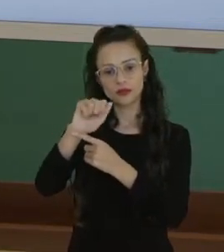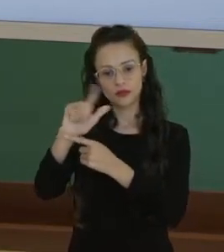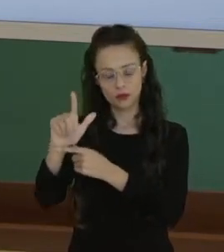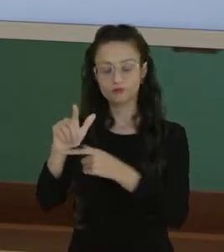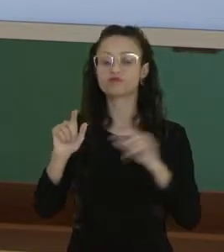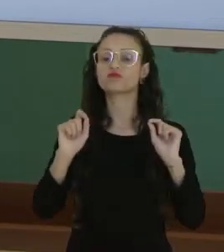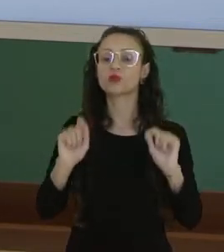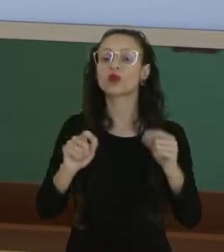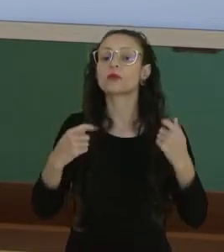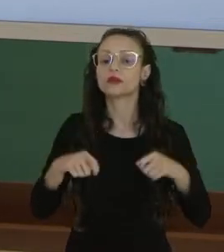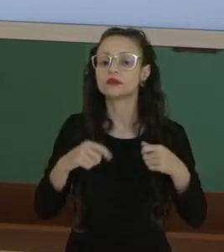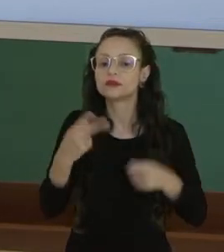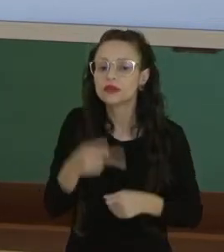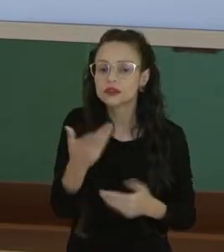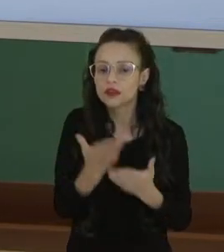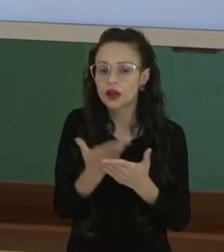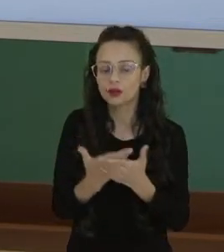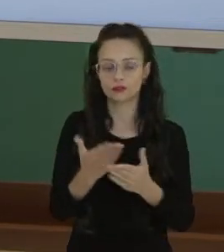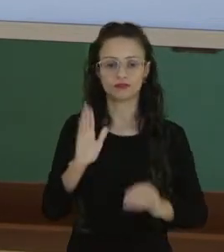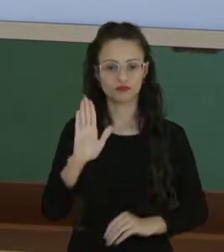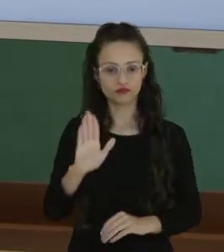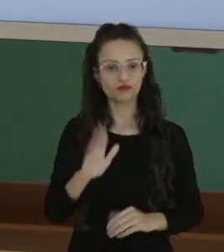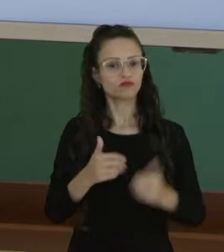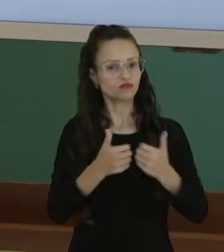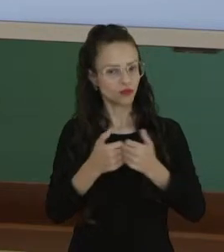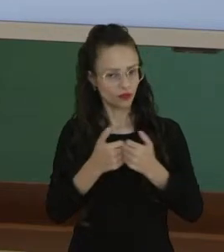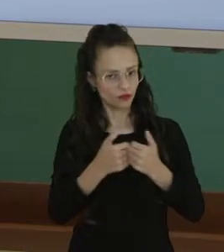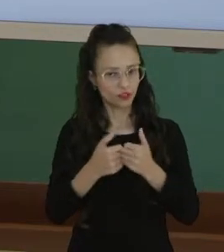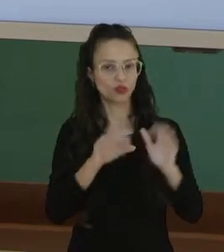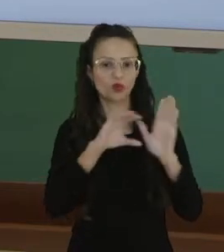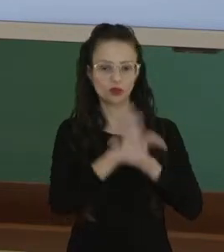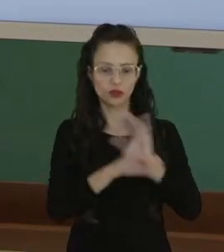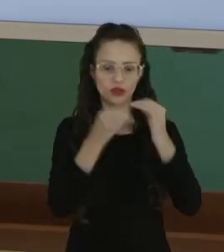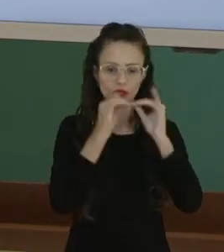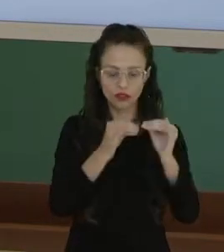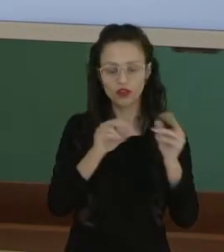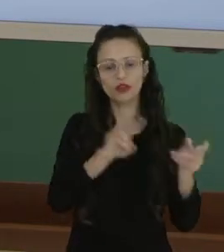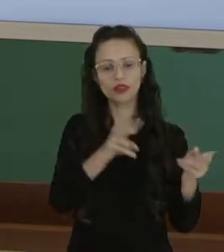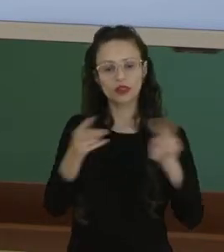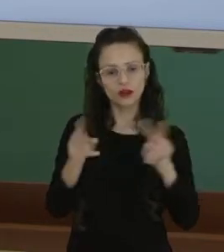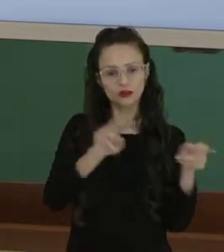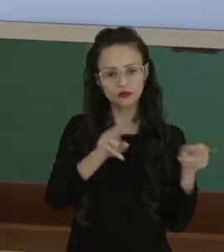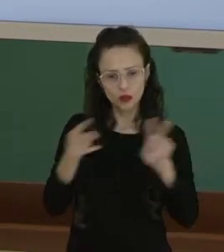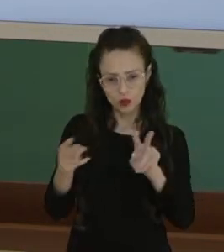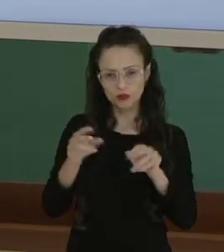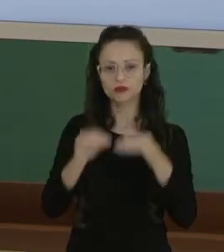dessa aula? Primeiro, o conceito físico de energia, as transformações de energia.